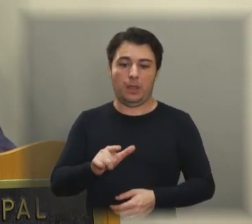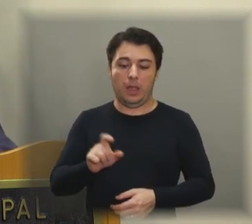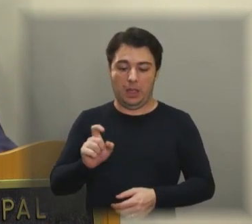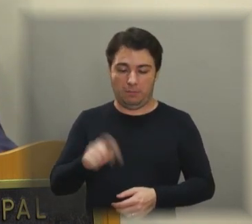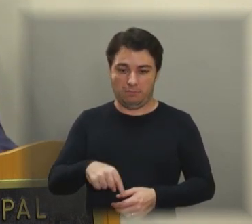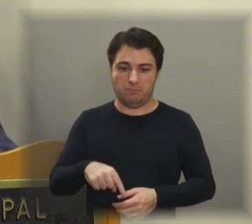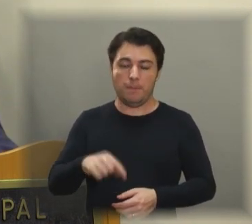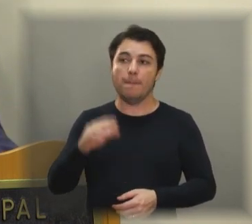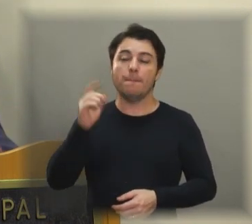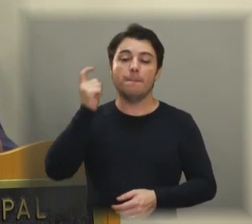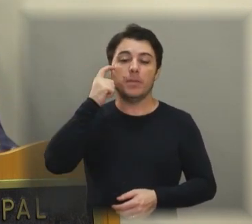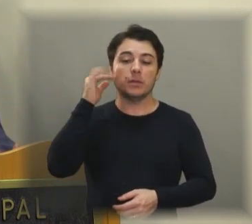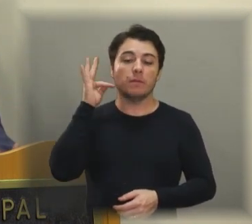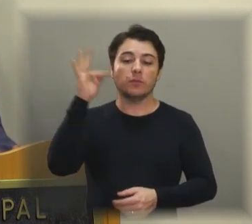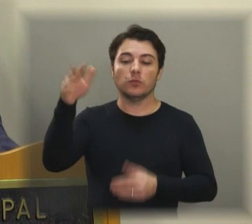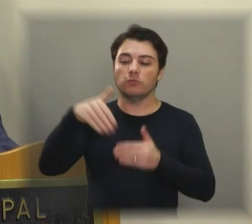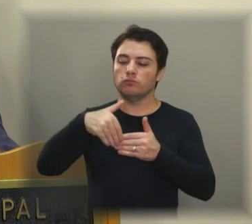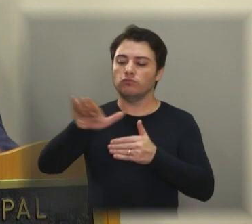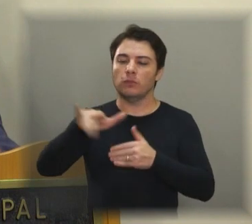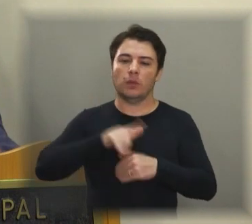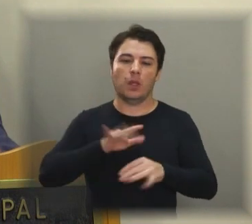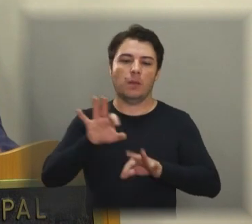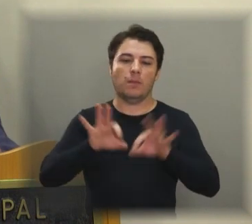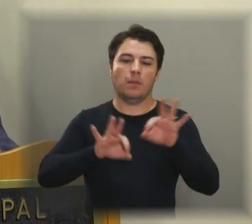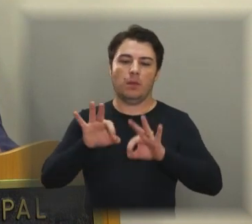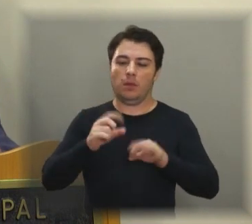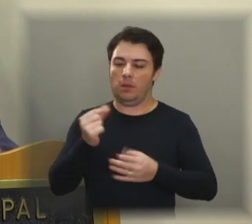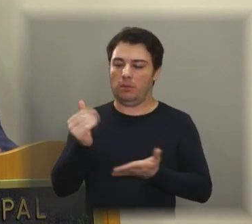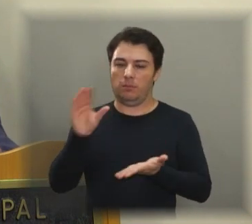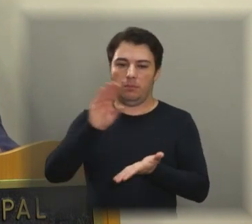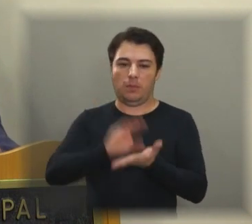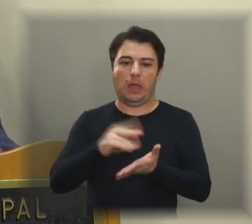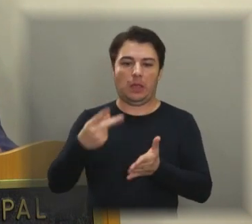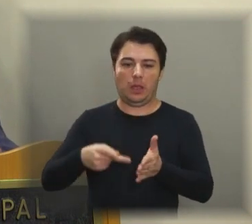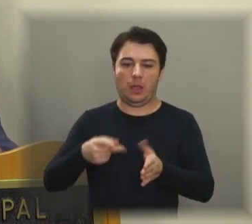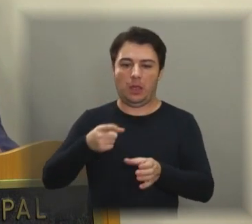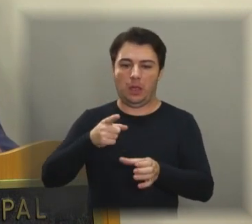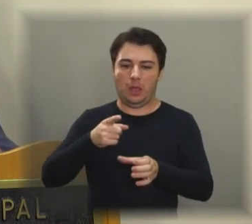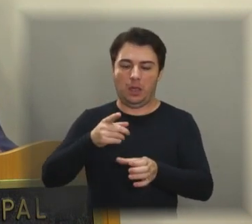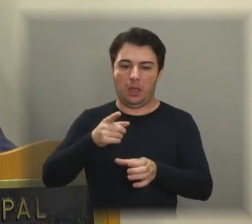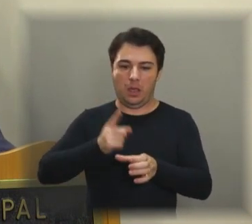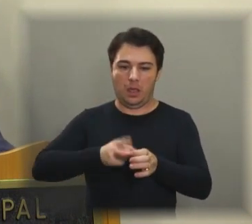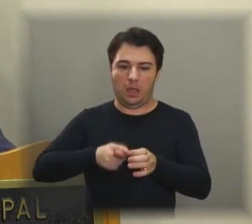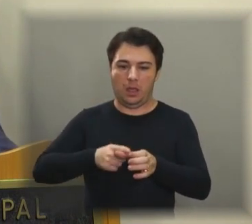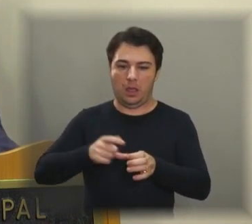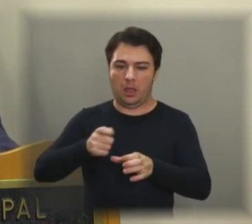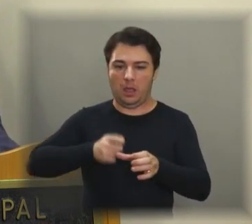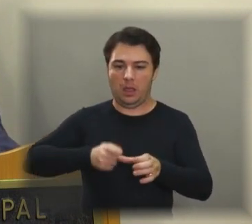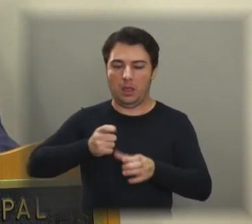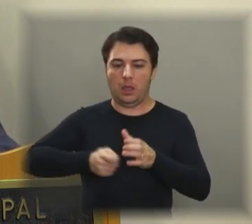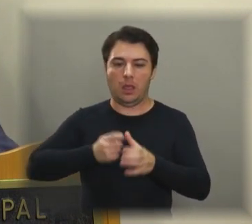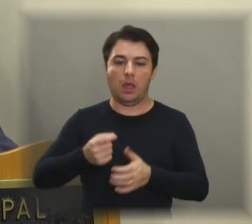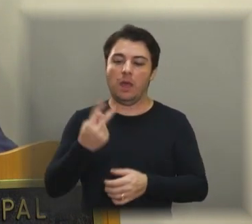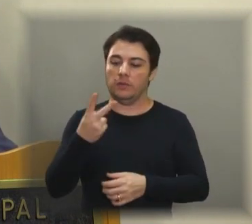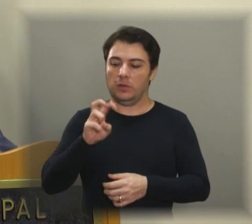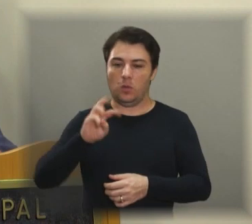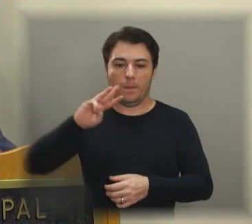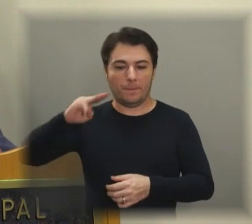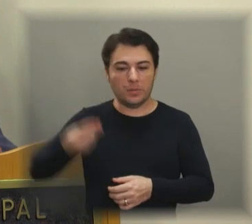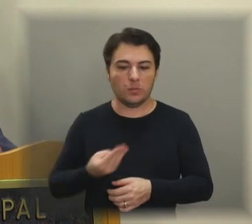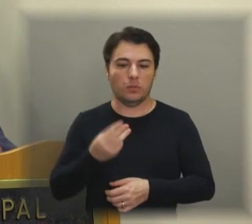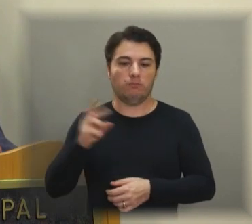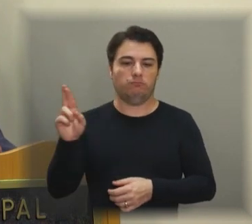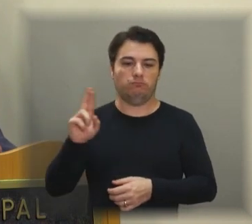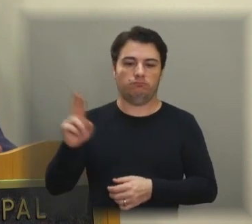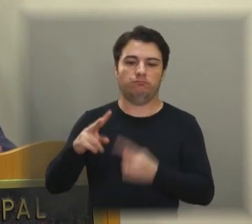ela tem aí é um planejamento de investimento aqui na região do município em torno de 25 milhões de reais